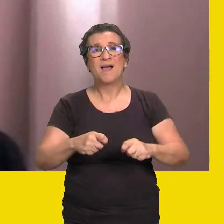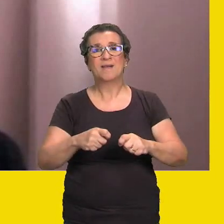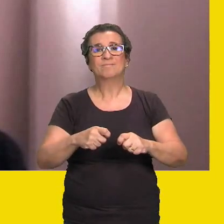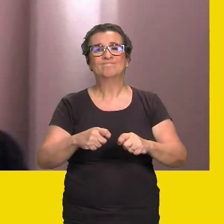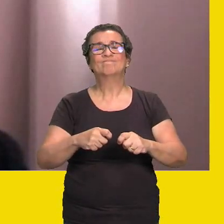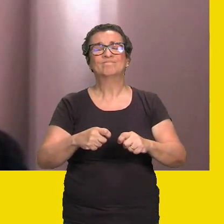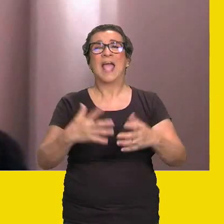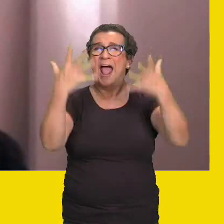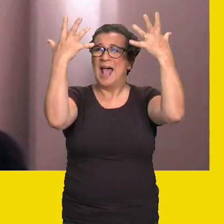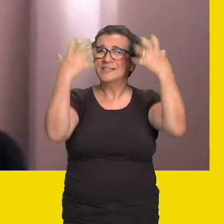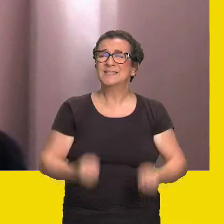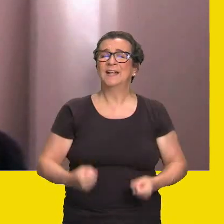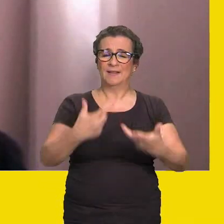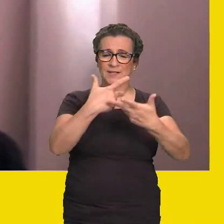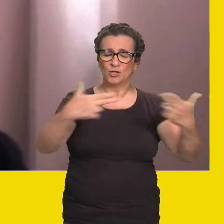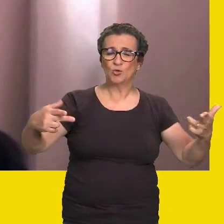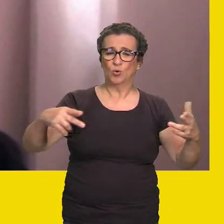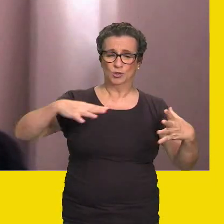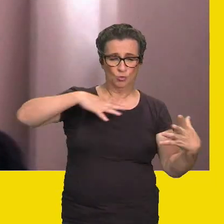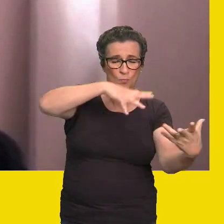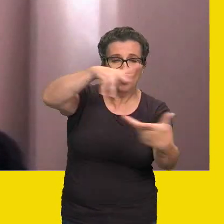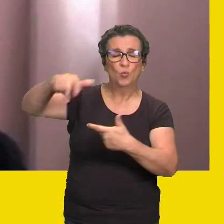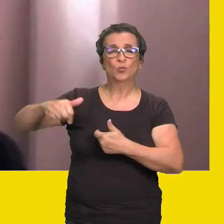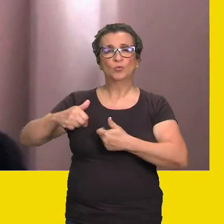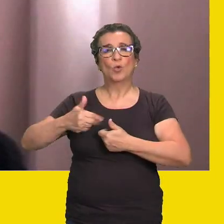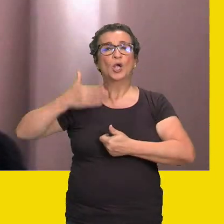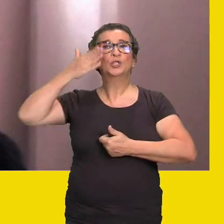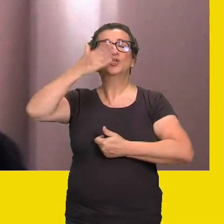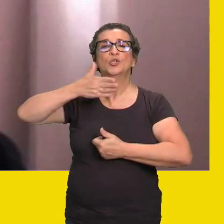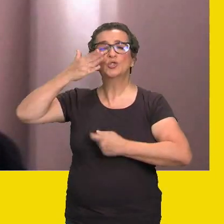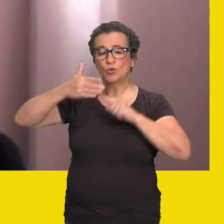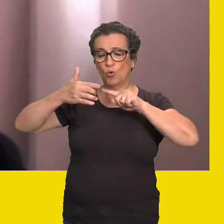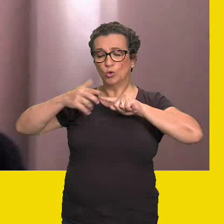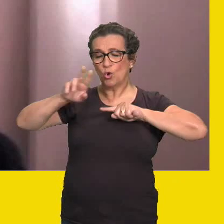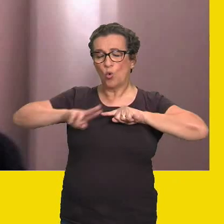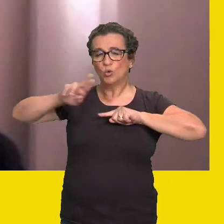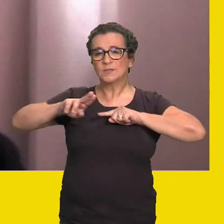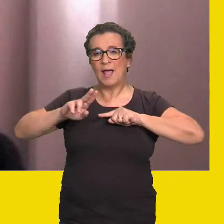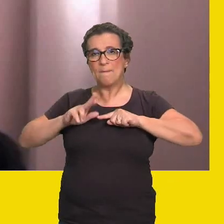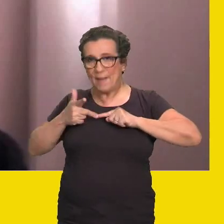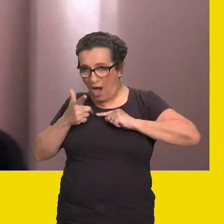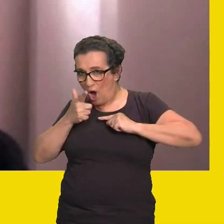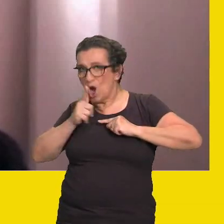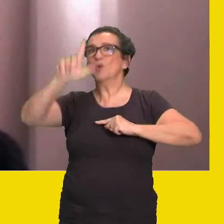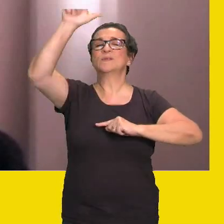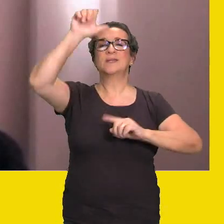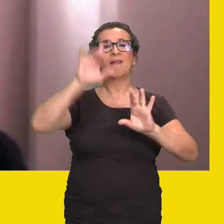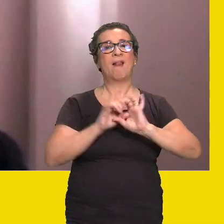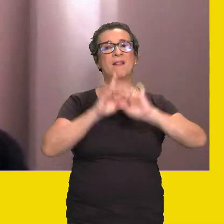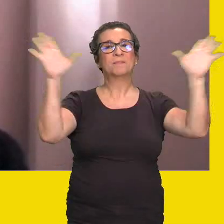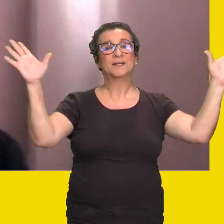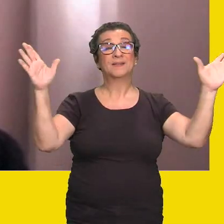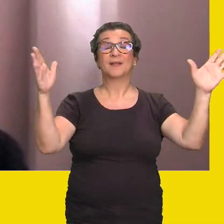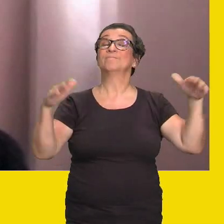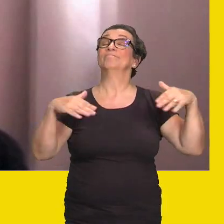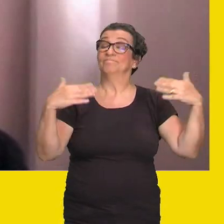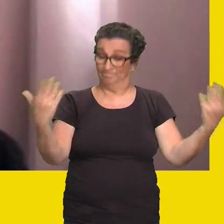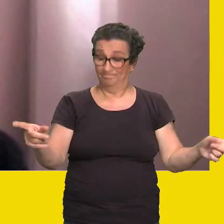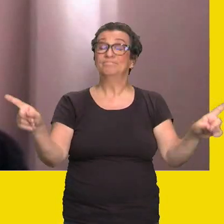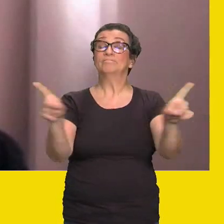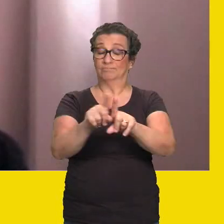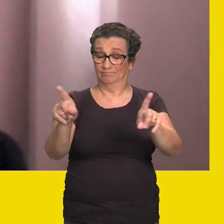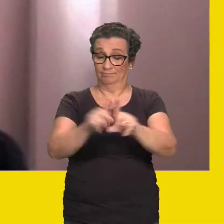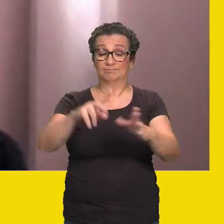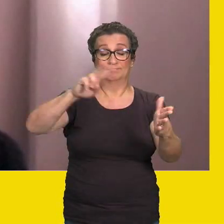no mundo, a fazer dos discursos os instrumentos de conquista de sua liberdade. Além disso, a leitura